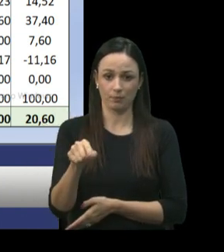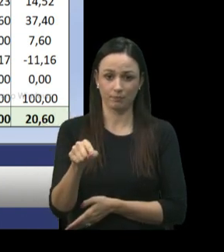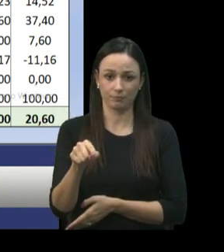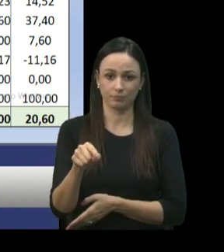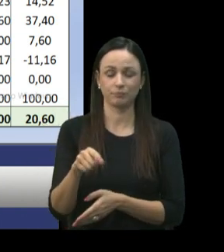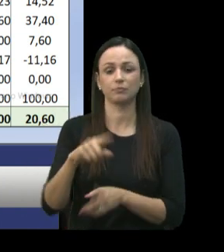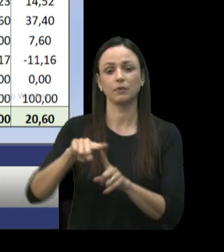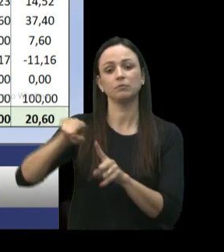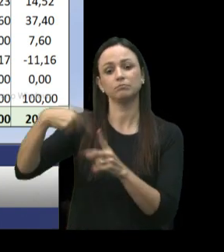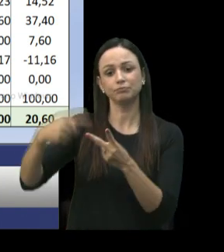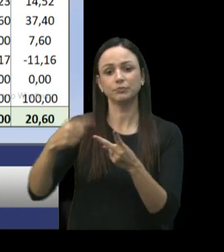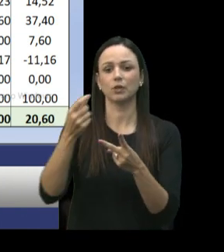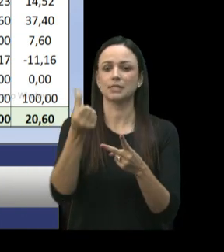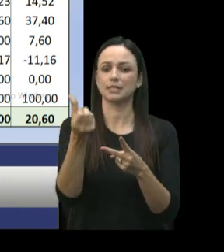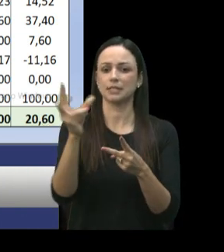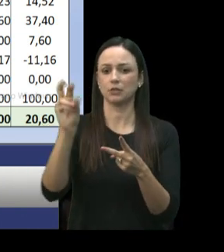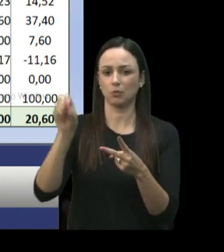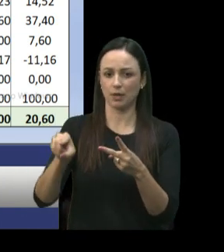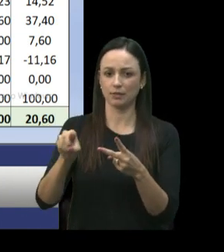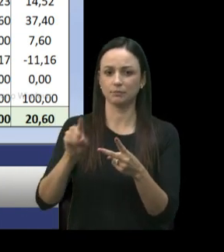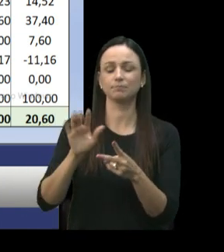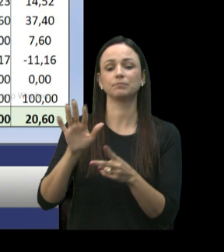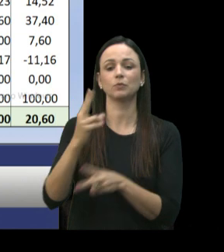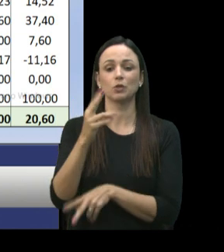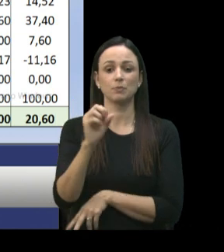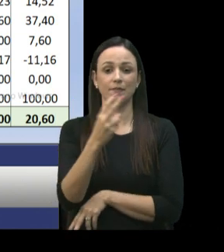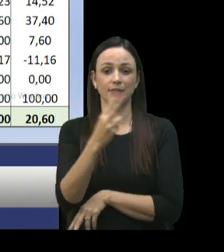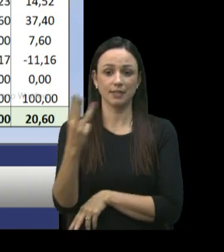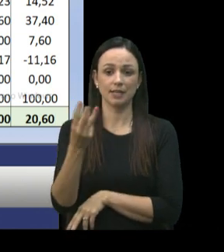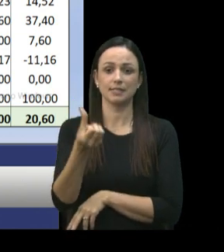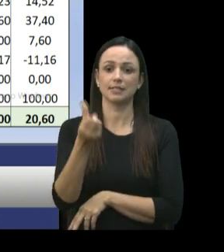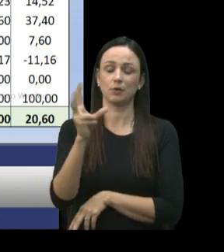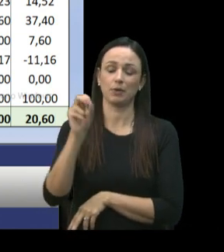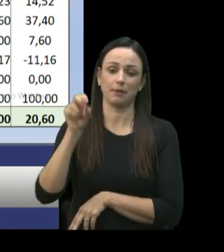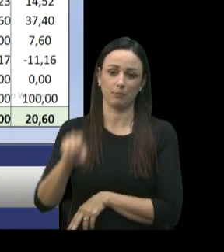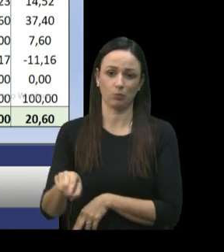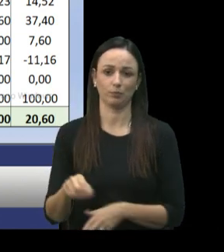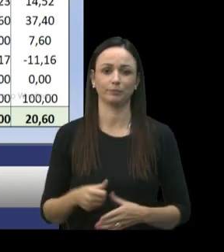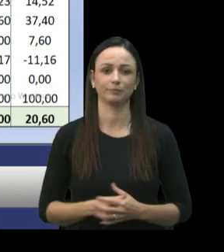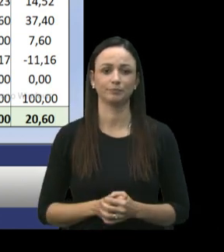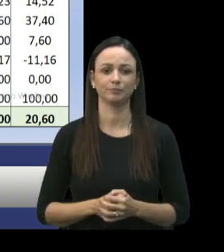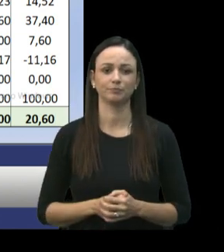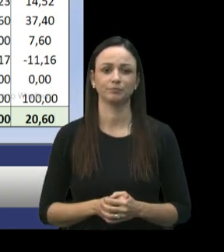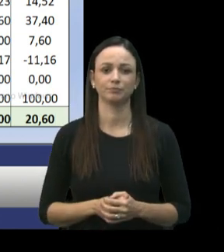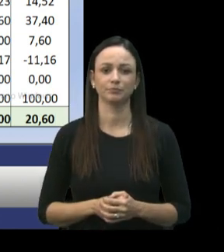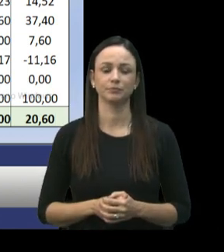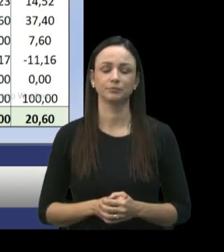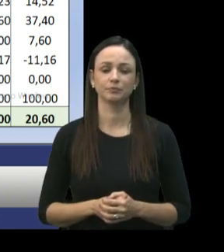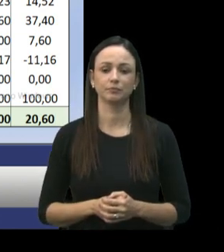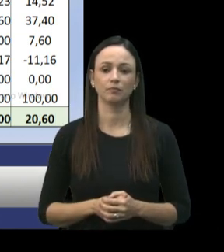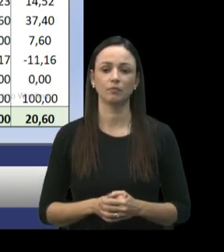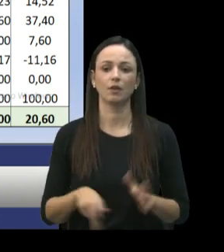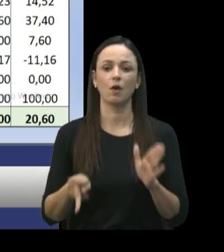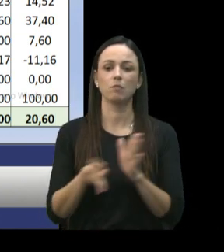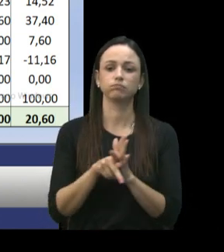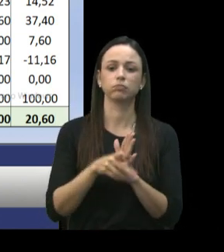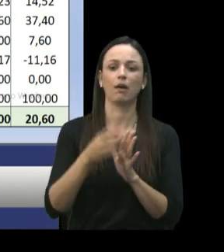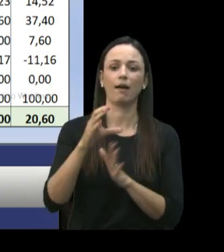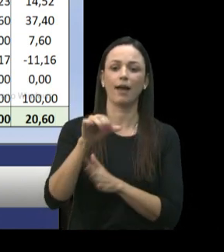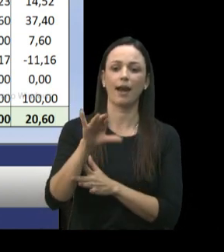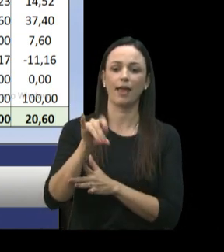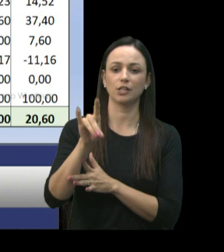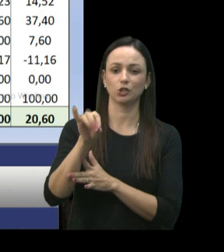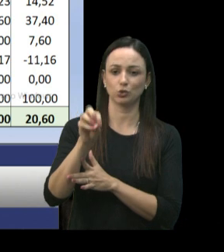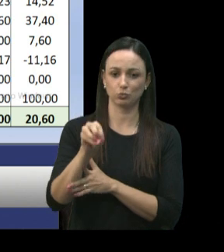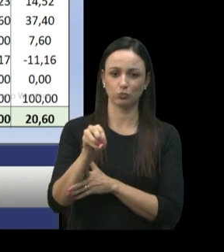171.650 reestimado, previsão para o ano de 2023, 650.000. Operações de crédito.